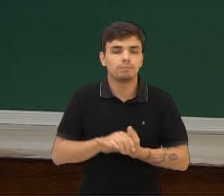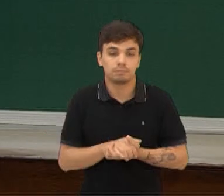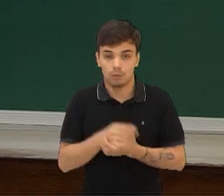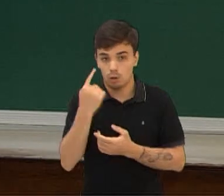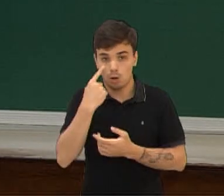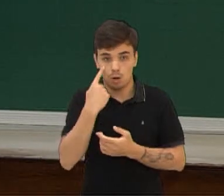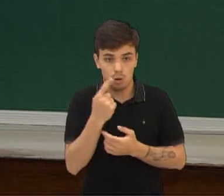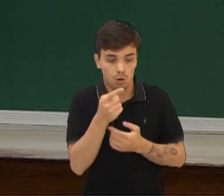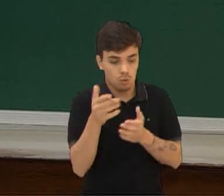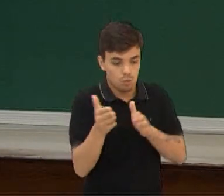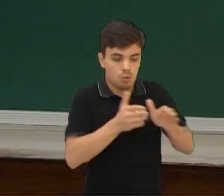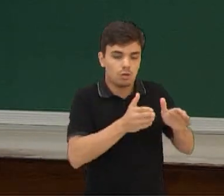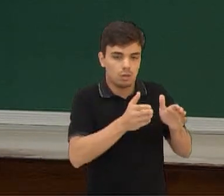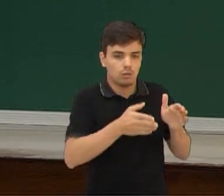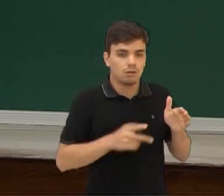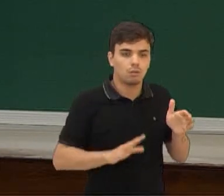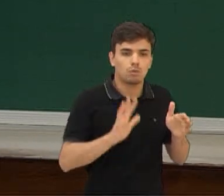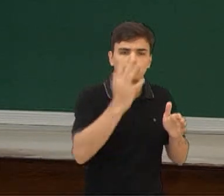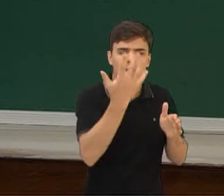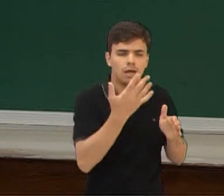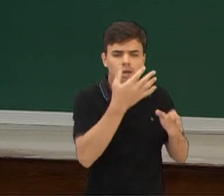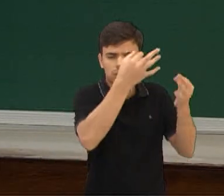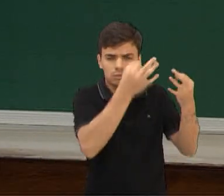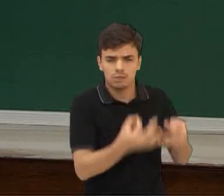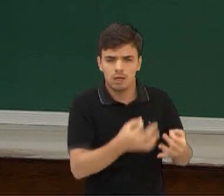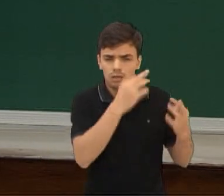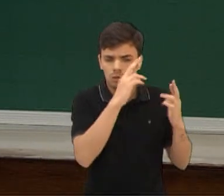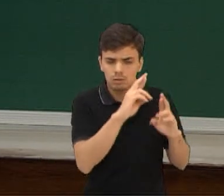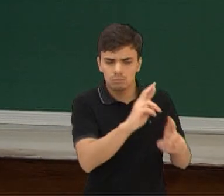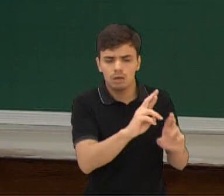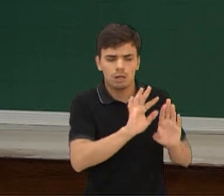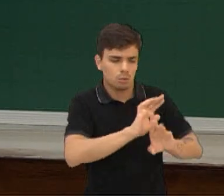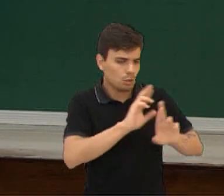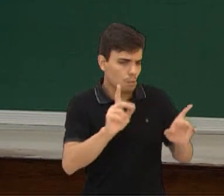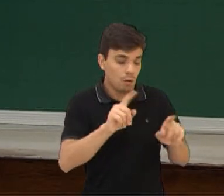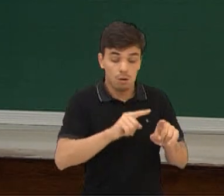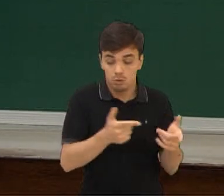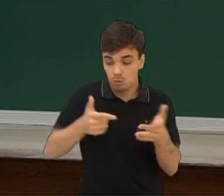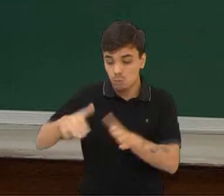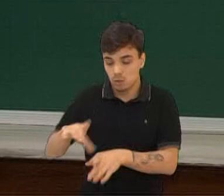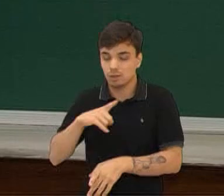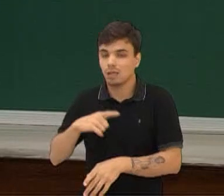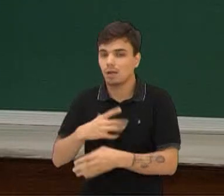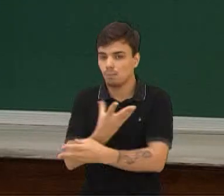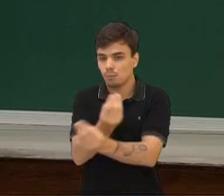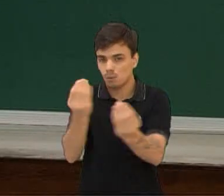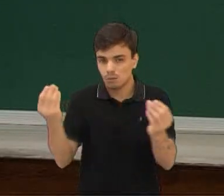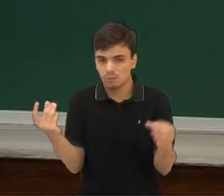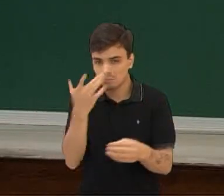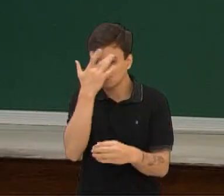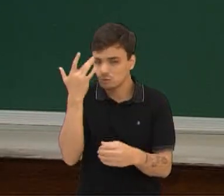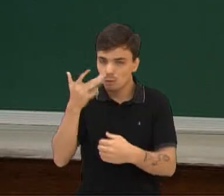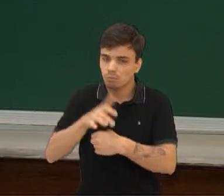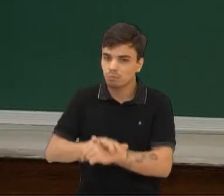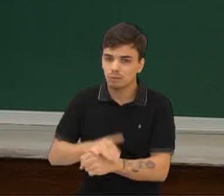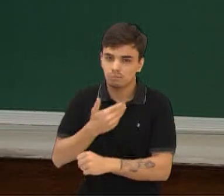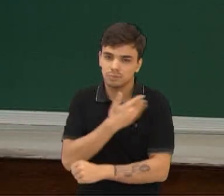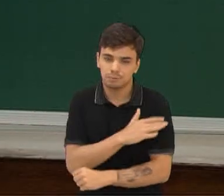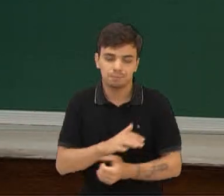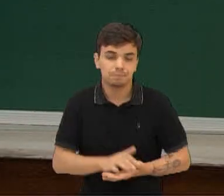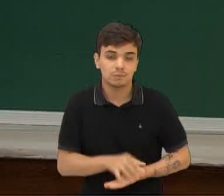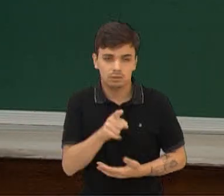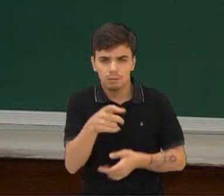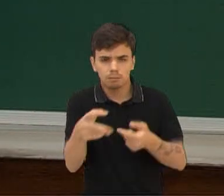um lado, acontece assim, é laico, tararara. Por outro, tem um monte de gente intolerante. Repararam como